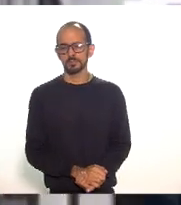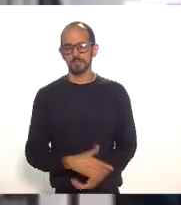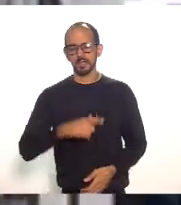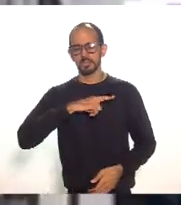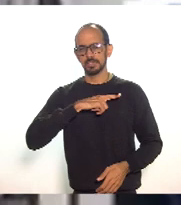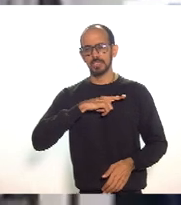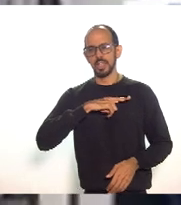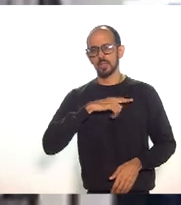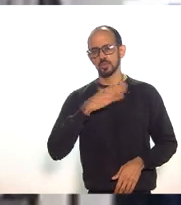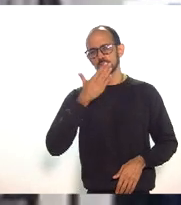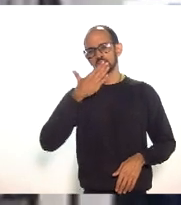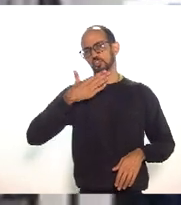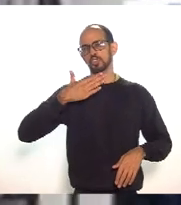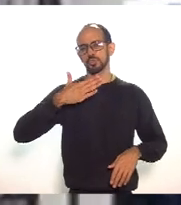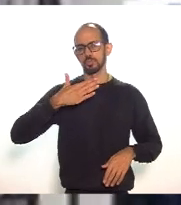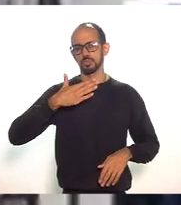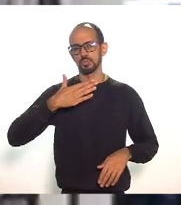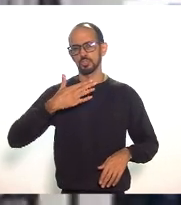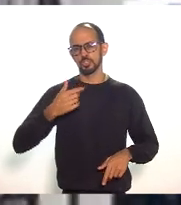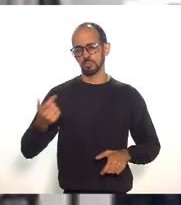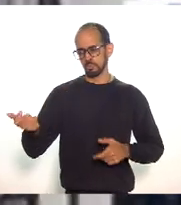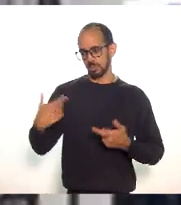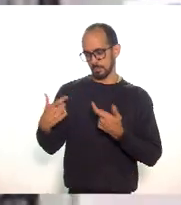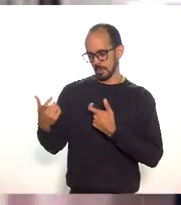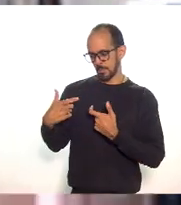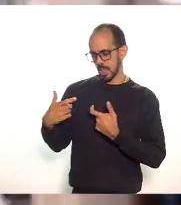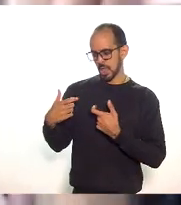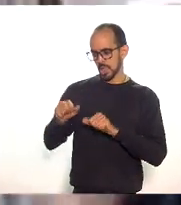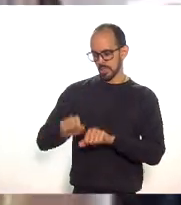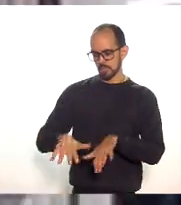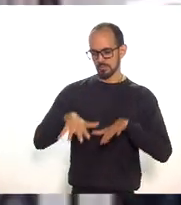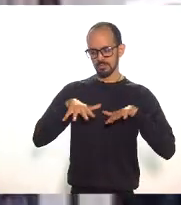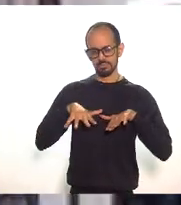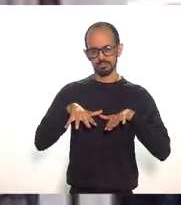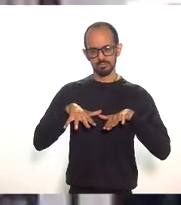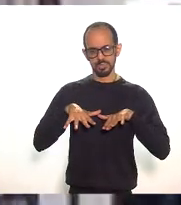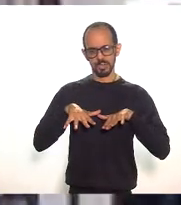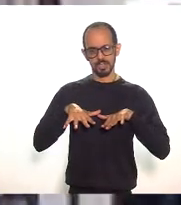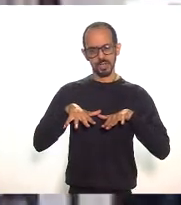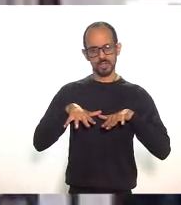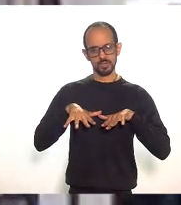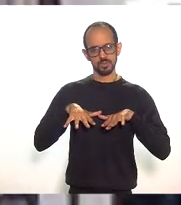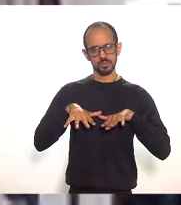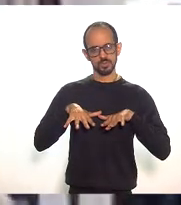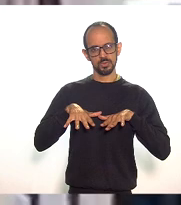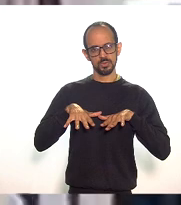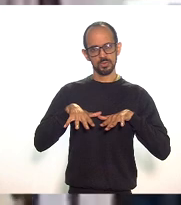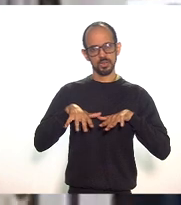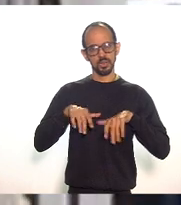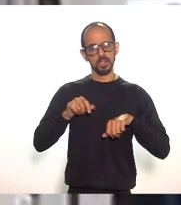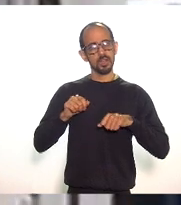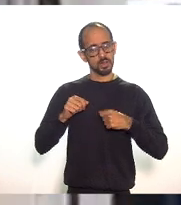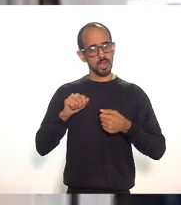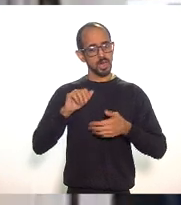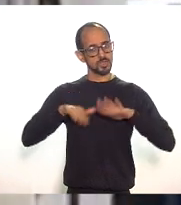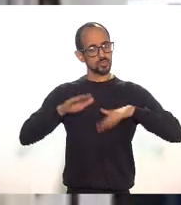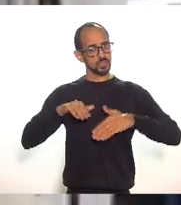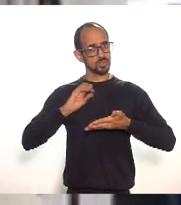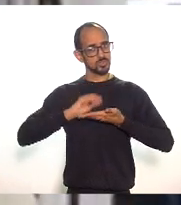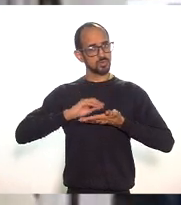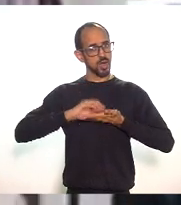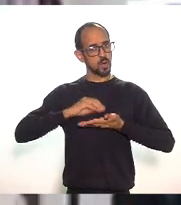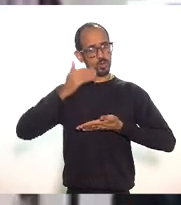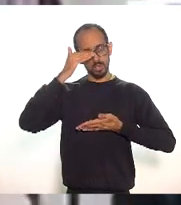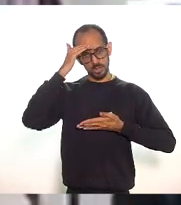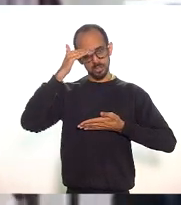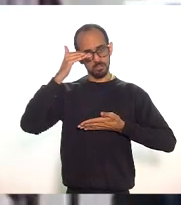tipo de rebatimento em plenário, o rebatimento é feito, inclusive, de forma desrespeitosa, inclusive com